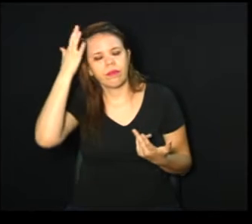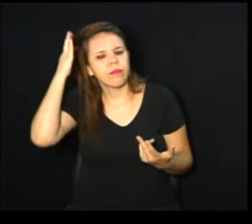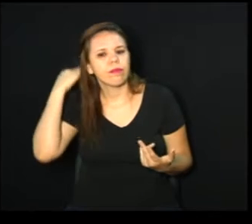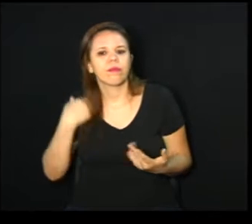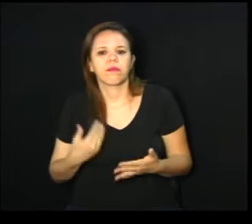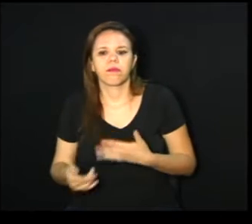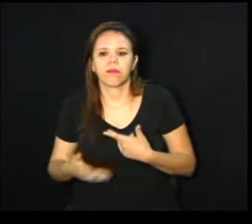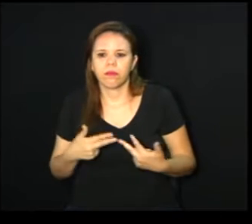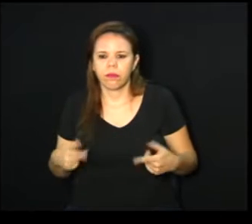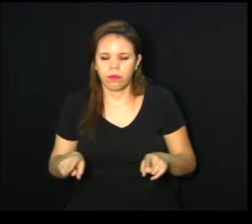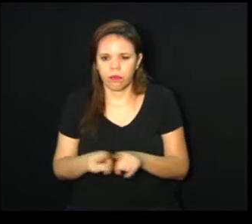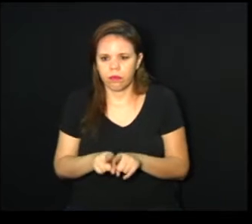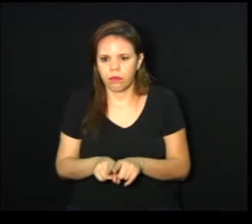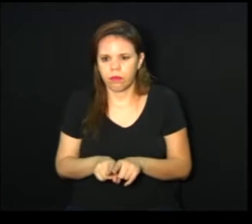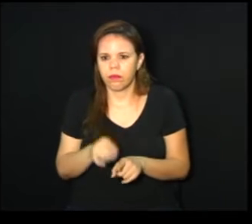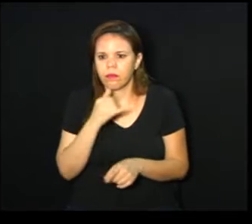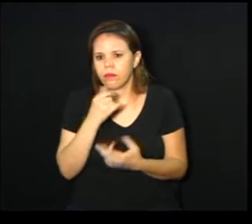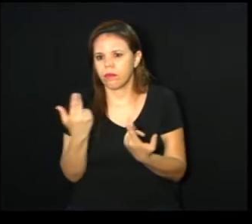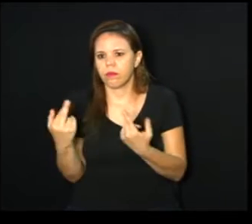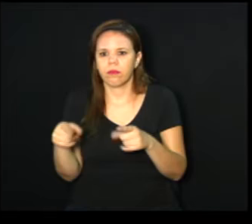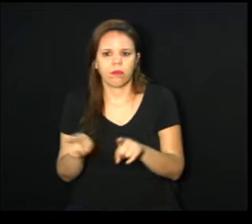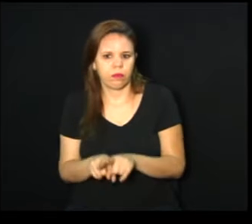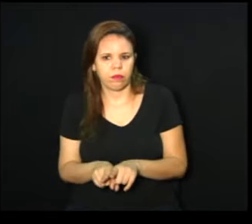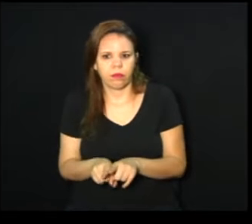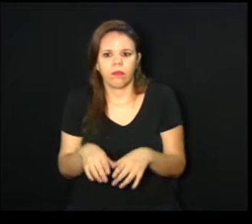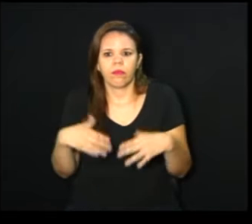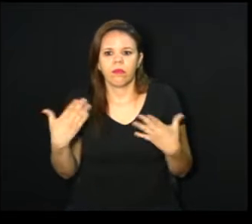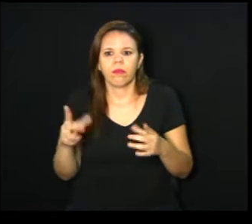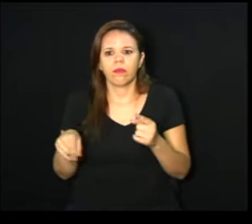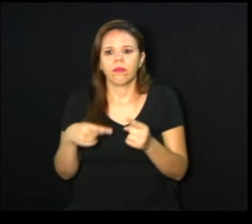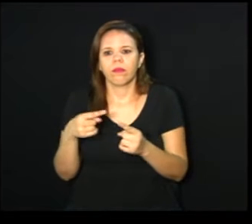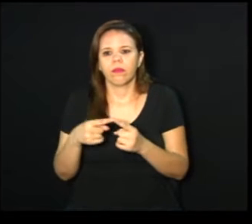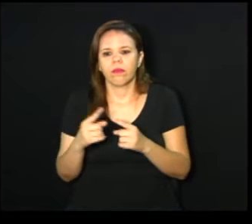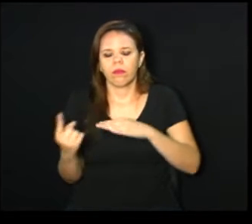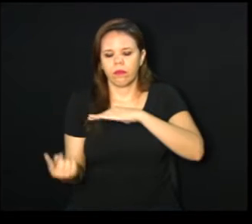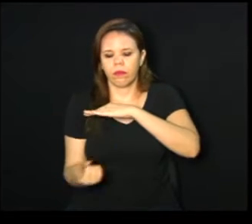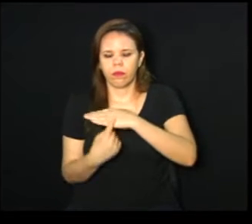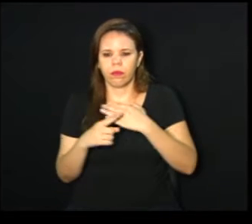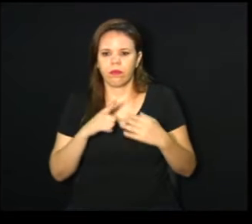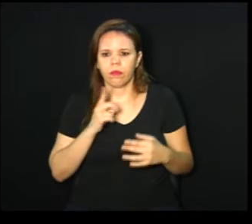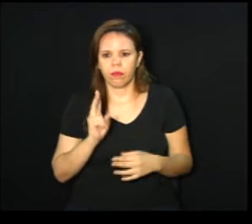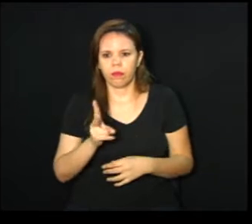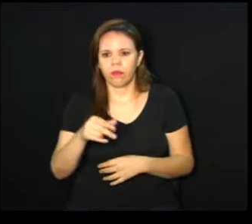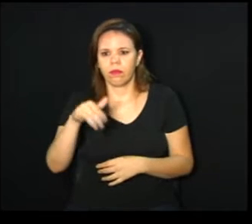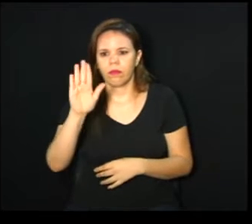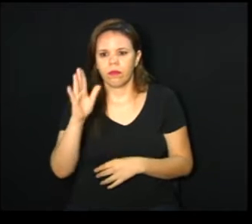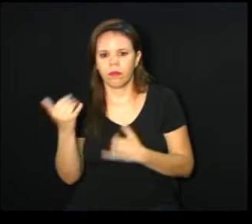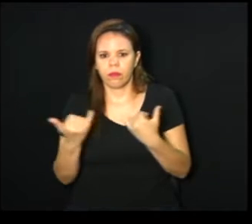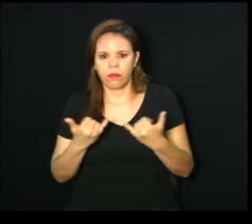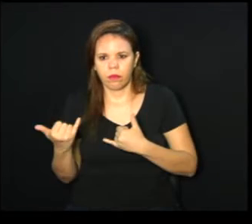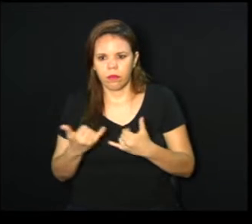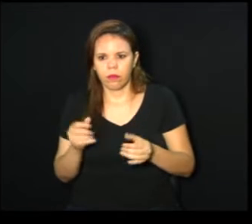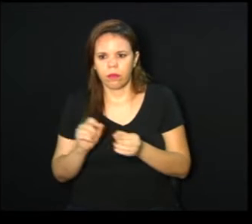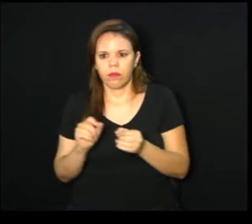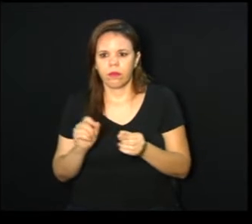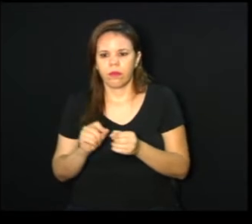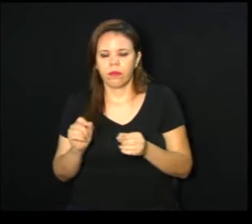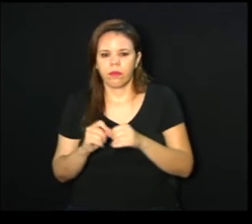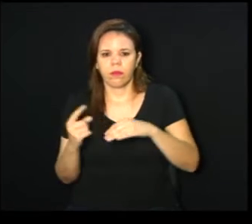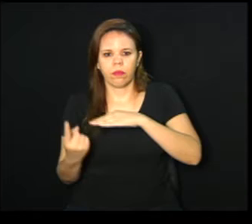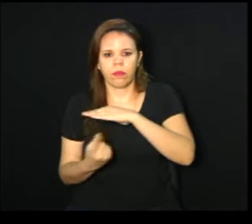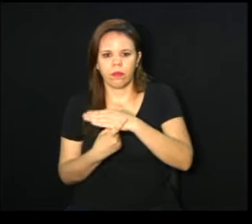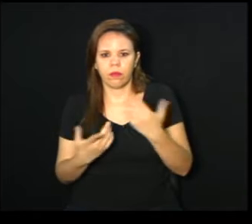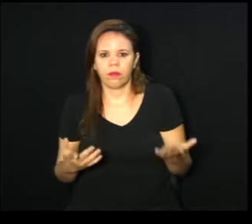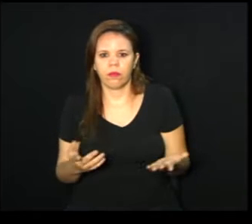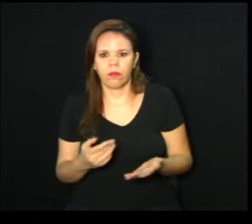energia não seria diferente. Então, qual que é o objetivo do consumidor? Ter cada vez mais informação sobre o que ele está fazendo, consumindo.